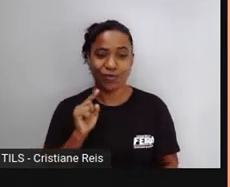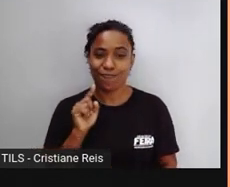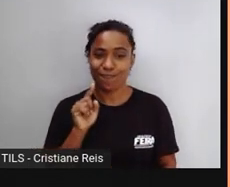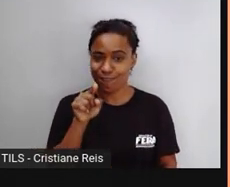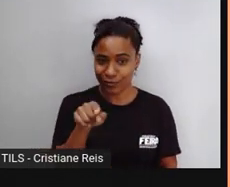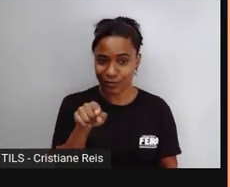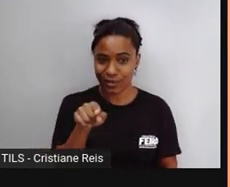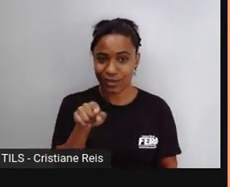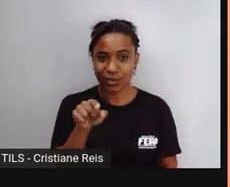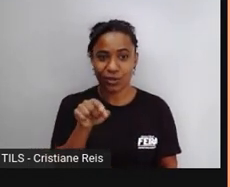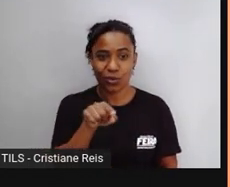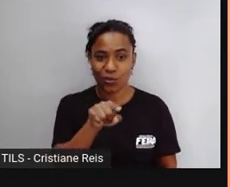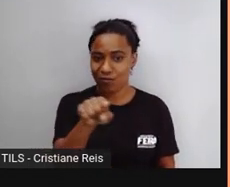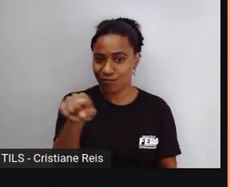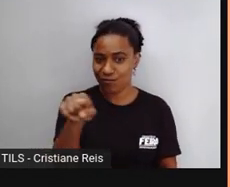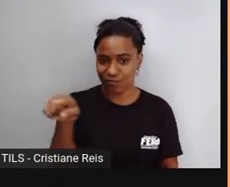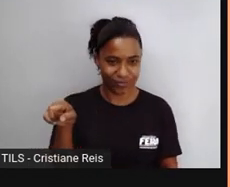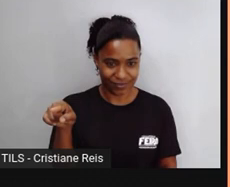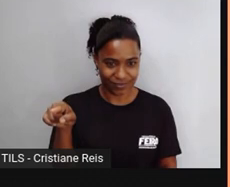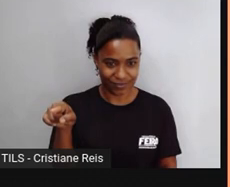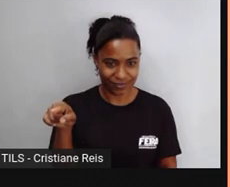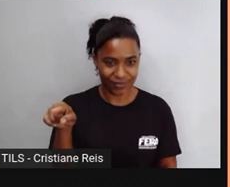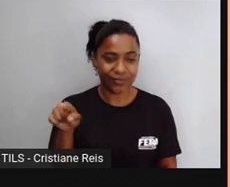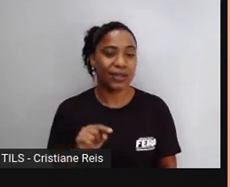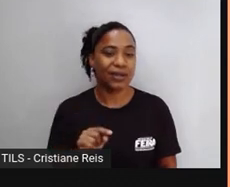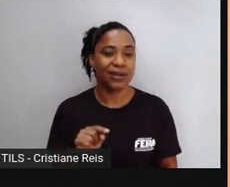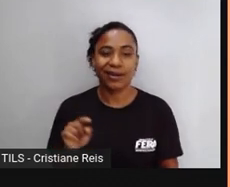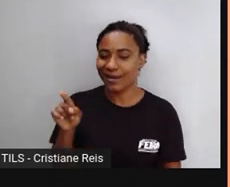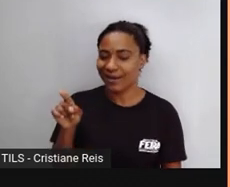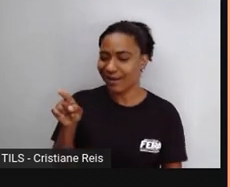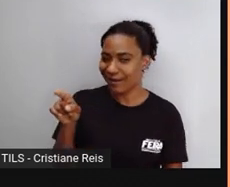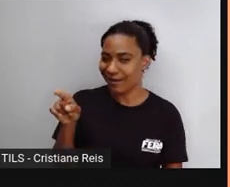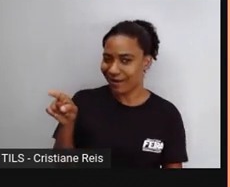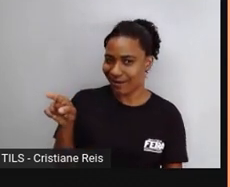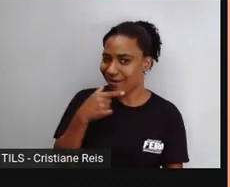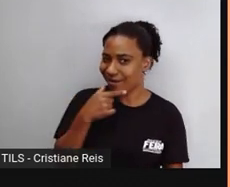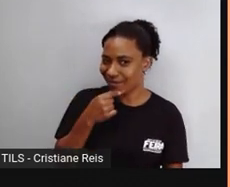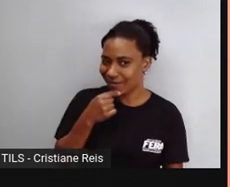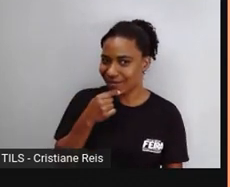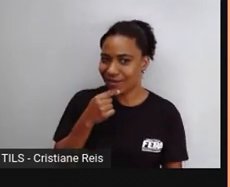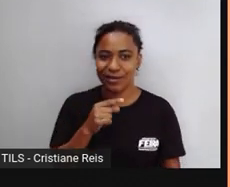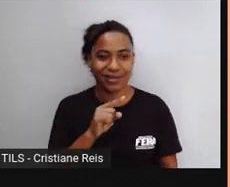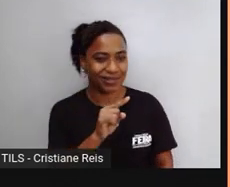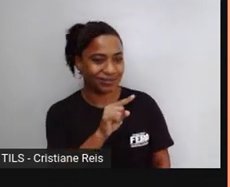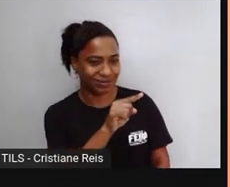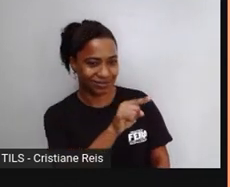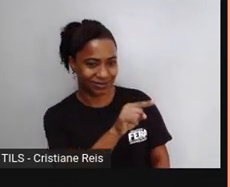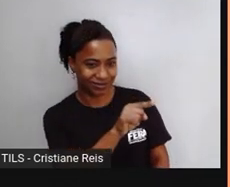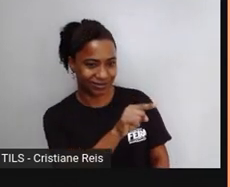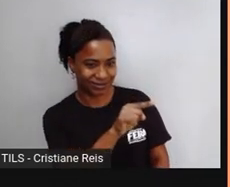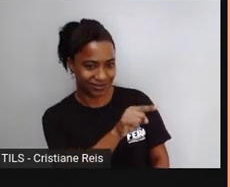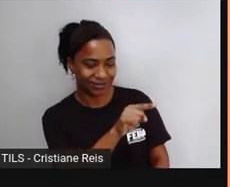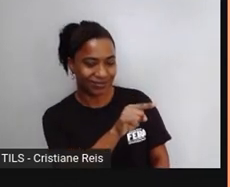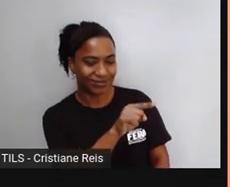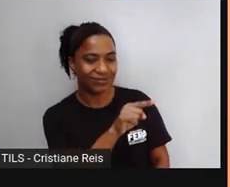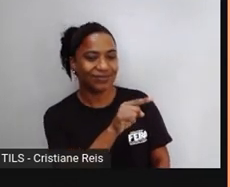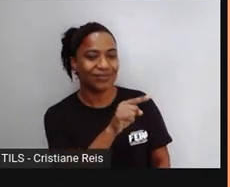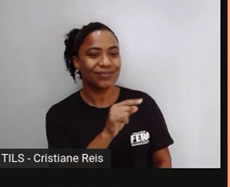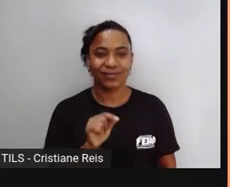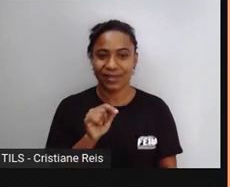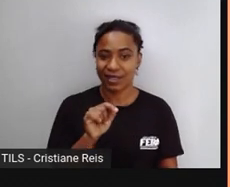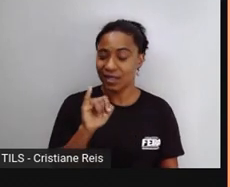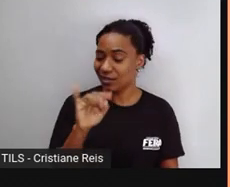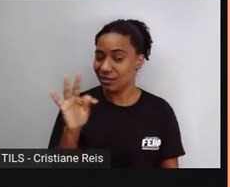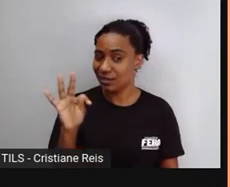vocês, he, ele, she, ela, it, ele ou ela, e esse